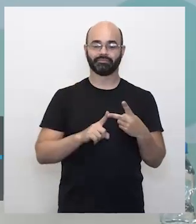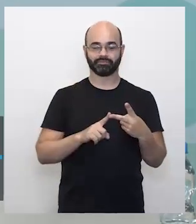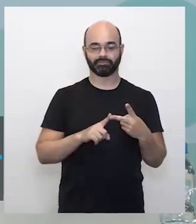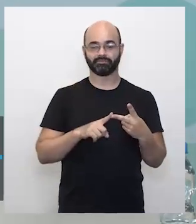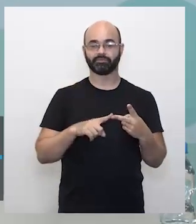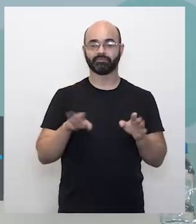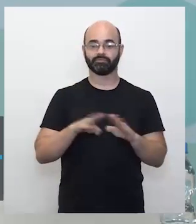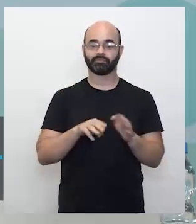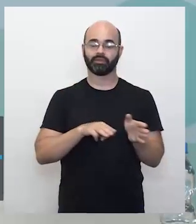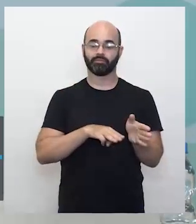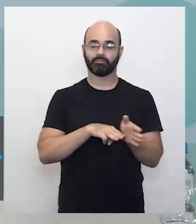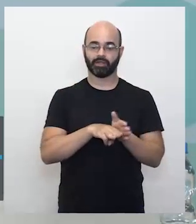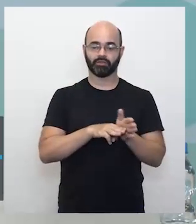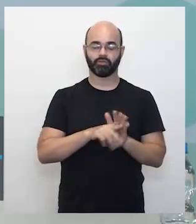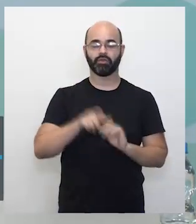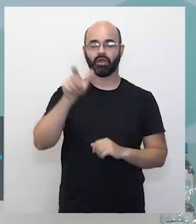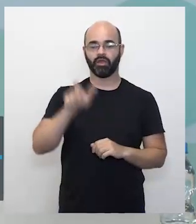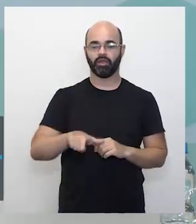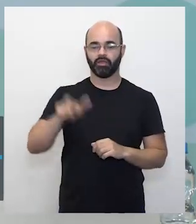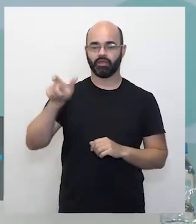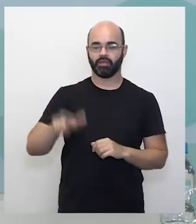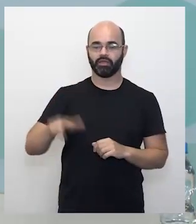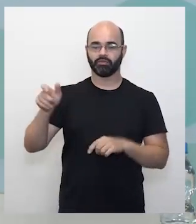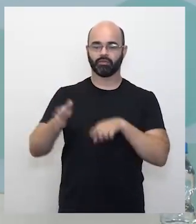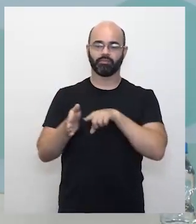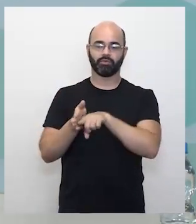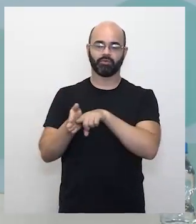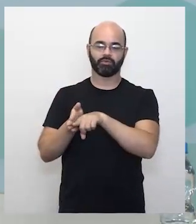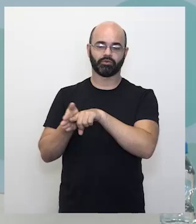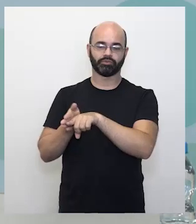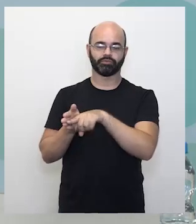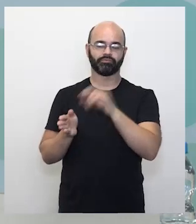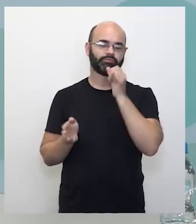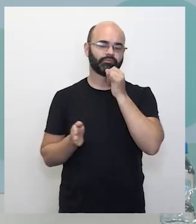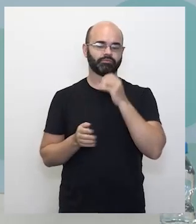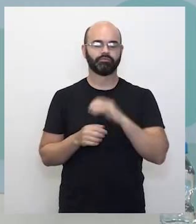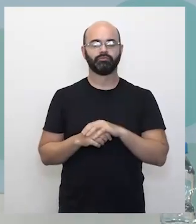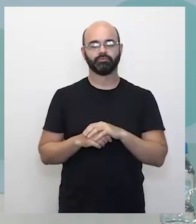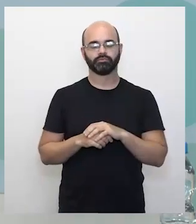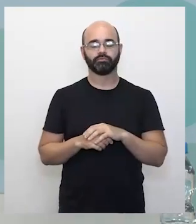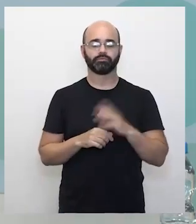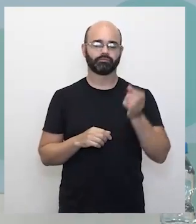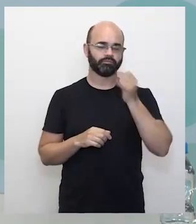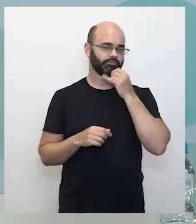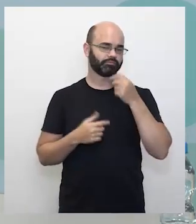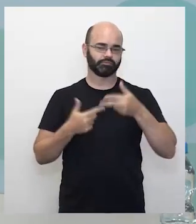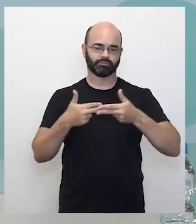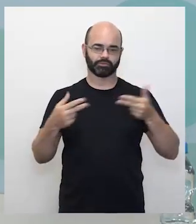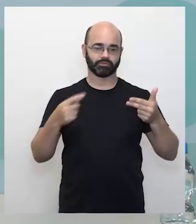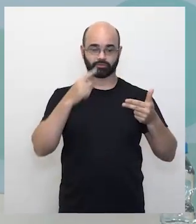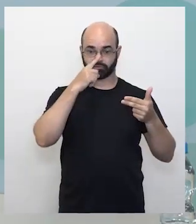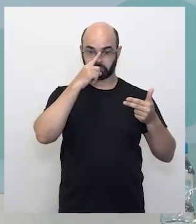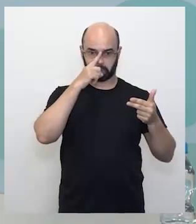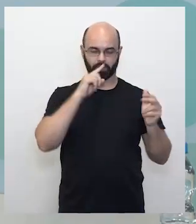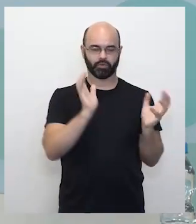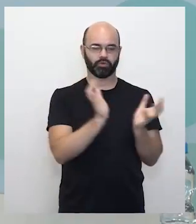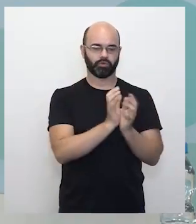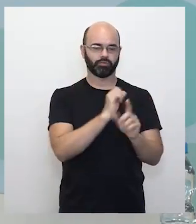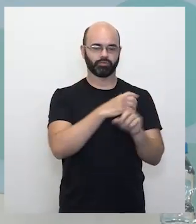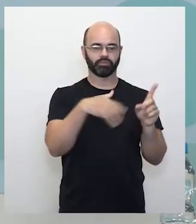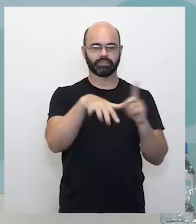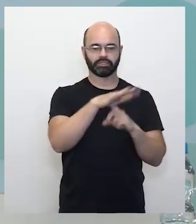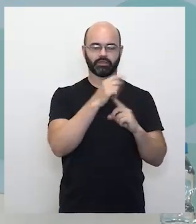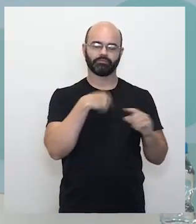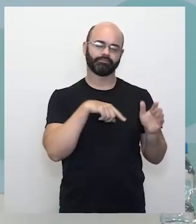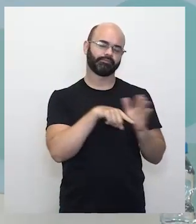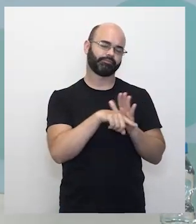método antropológico, né? Então, quero pesquisar uma determinada cultura, um determinado grupo social. E aí a gente trouxe